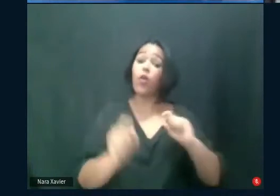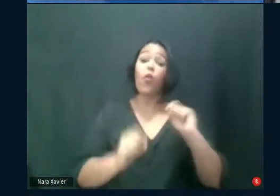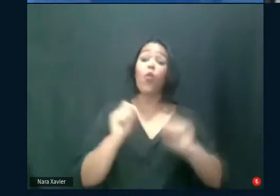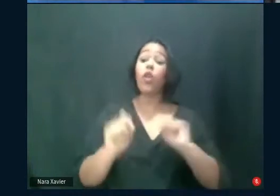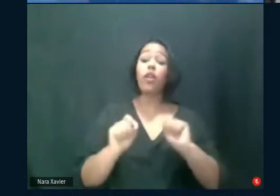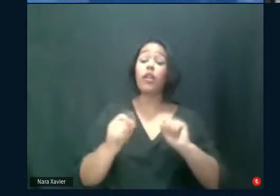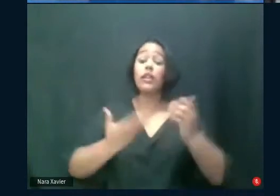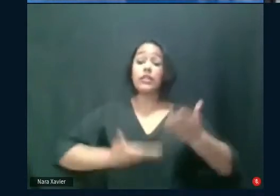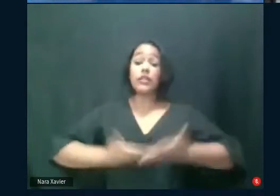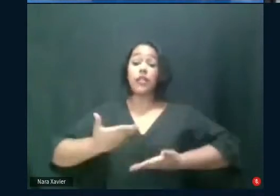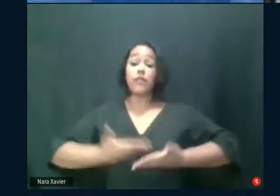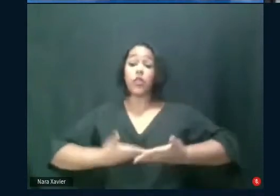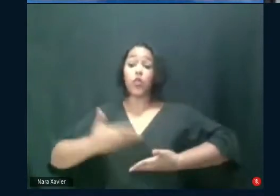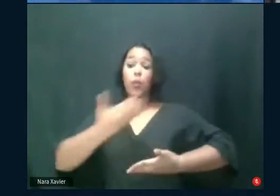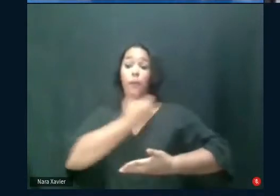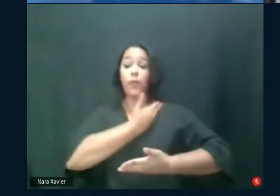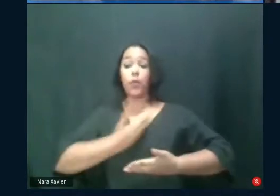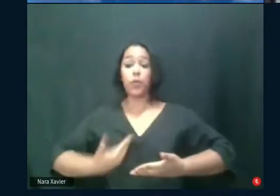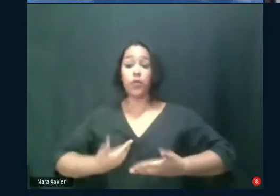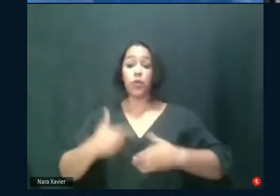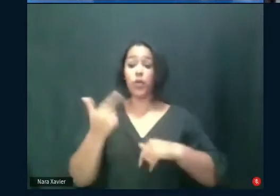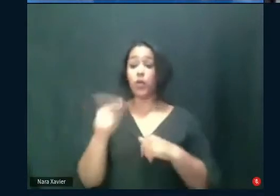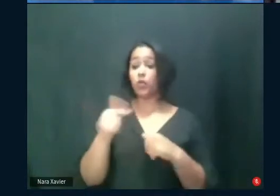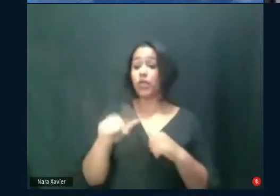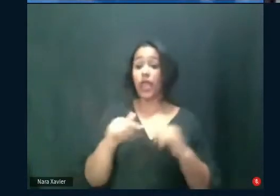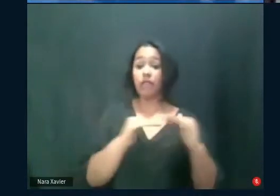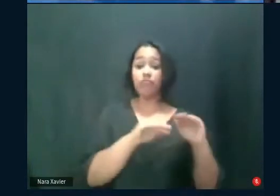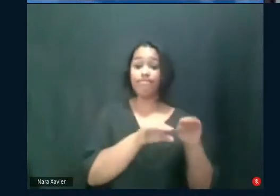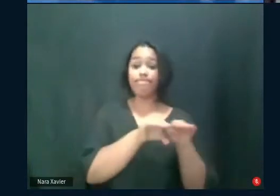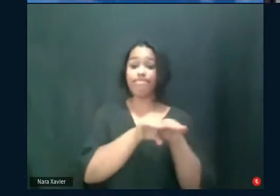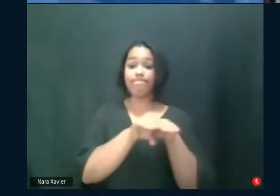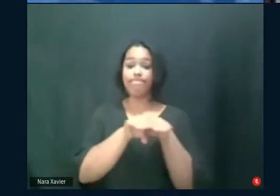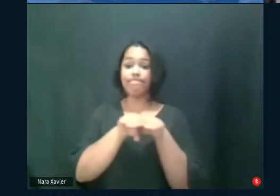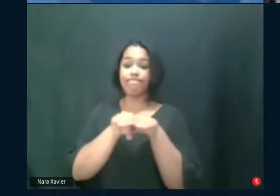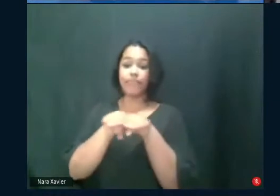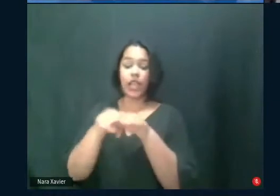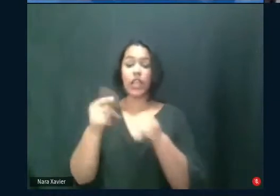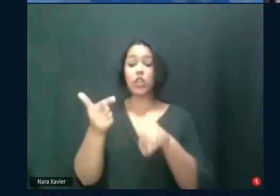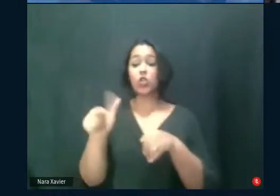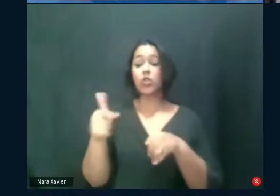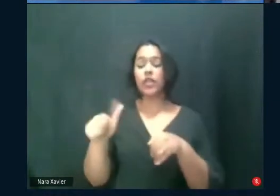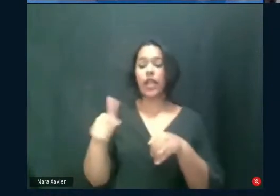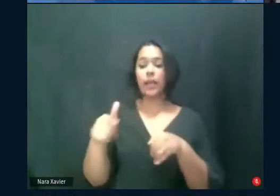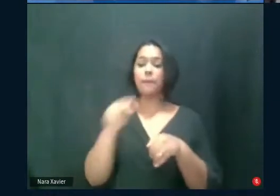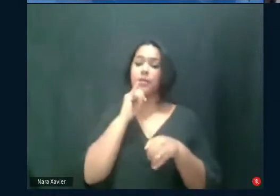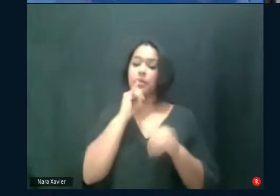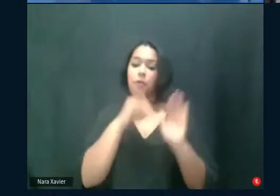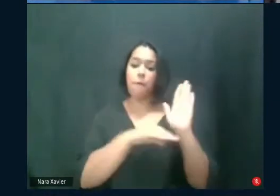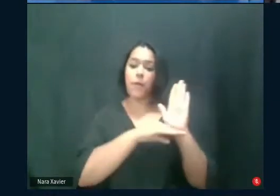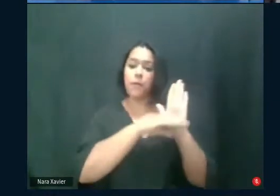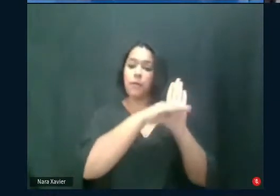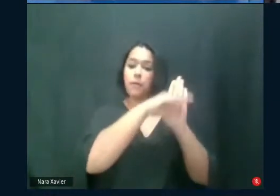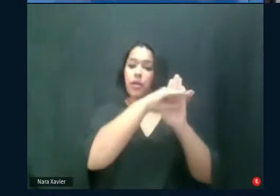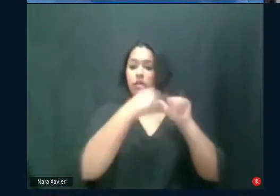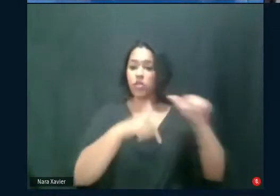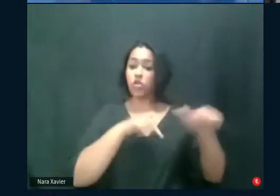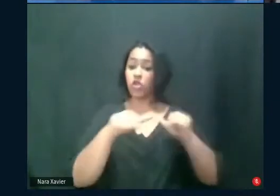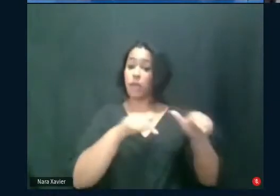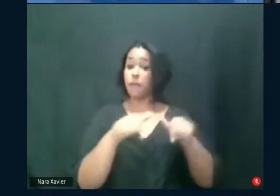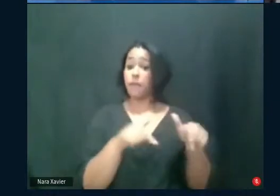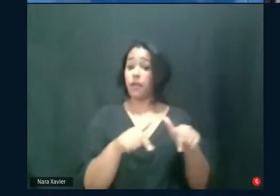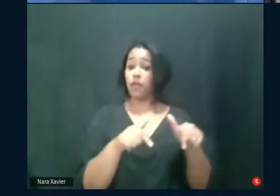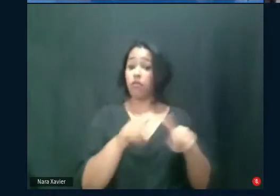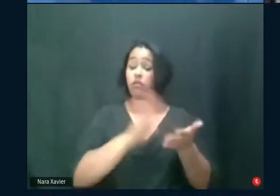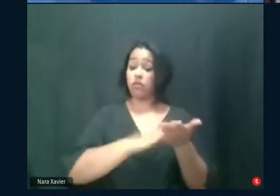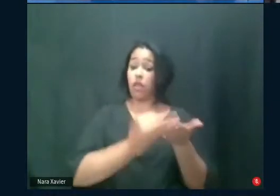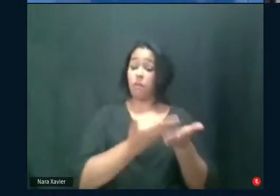servidor público, não tem estabilidade do intérprete educacional. Não existe um plano de carreira para o intérprete educacional dentro